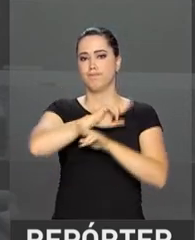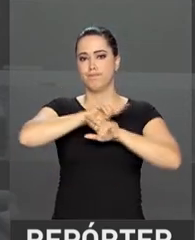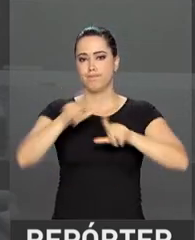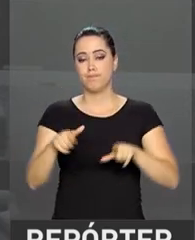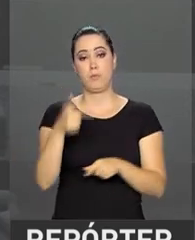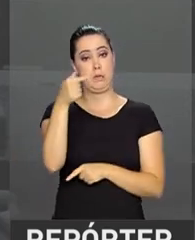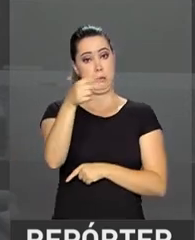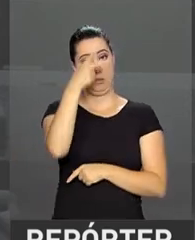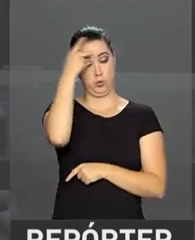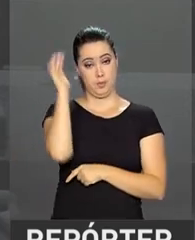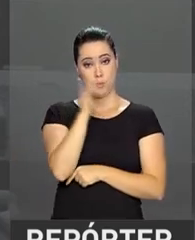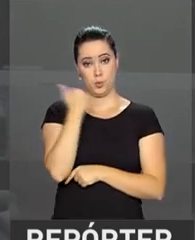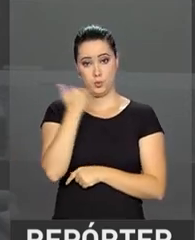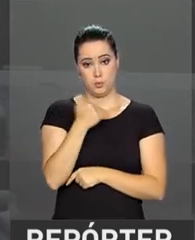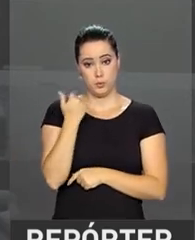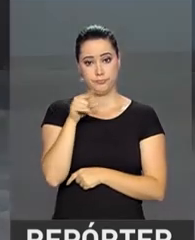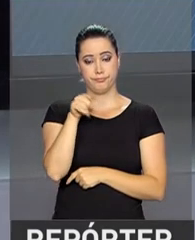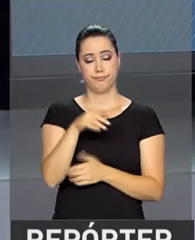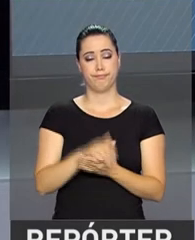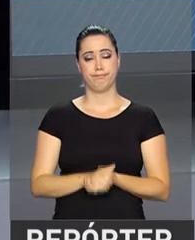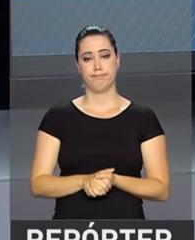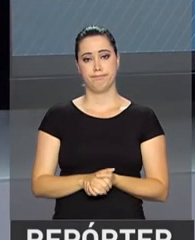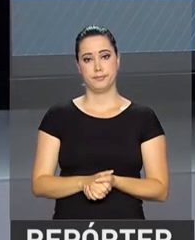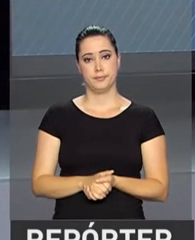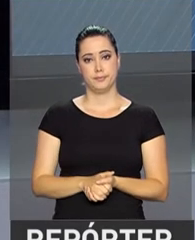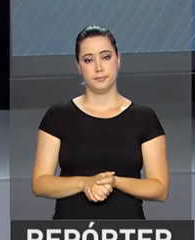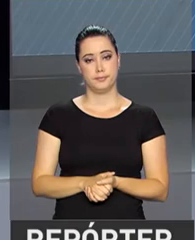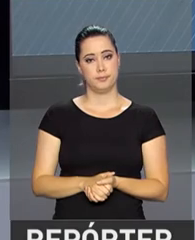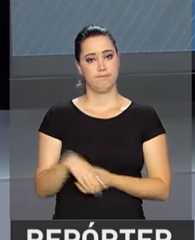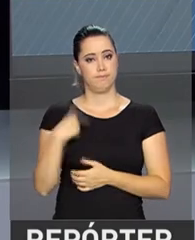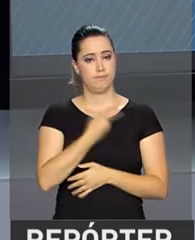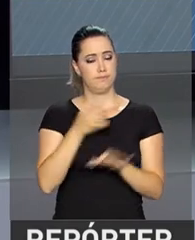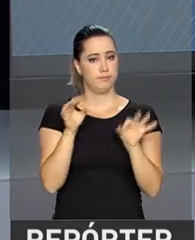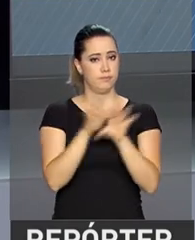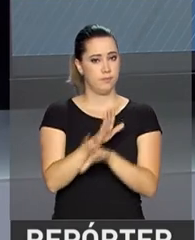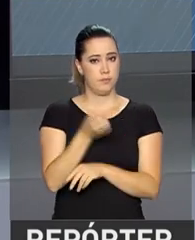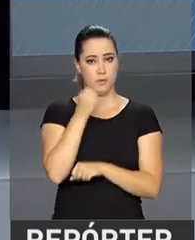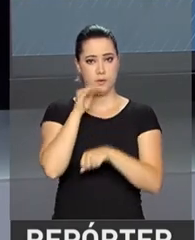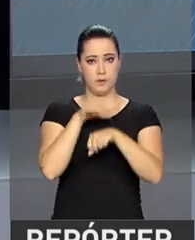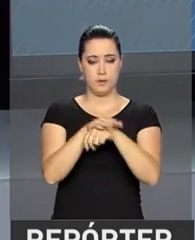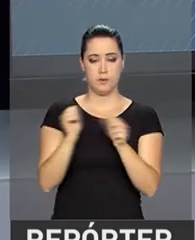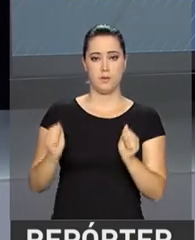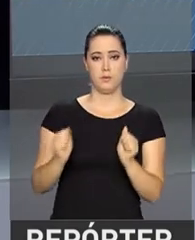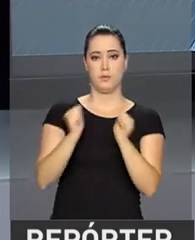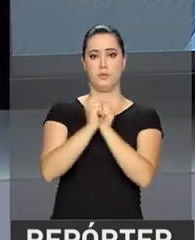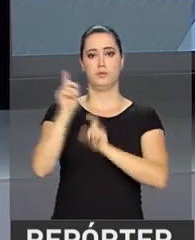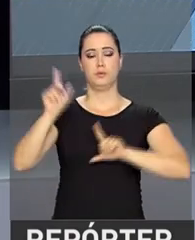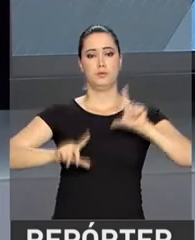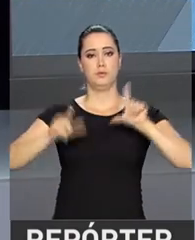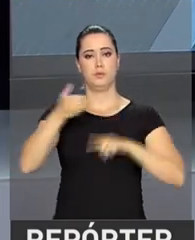7 criminosos morreram durante as operações. Nós ficamos por aqui. Uma boa noite para você